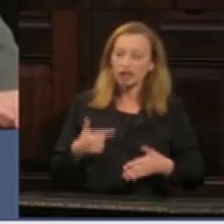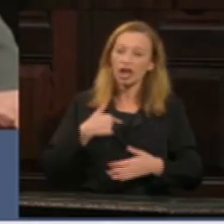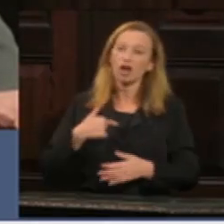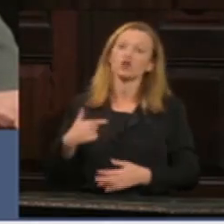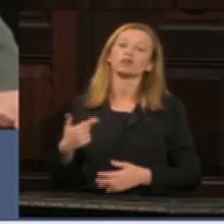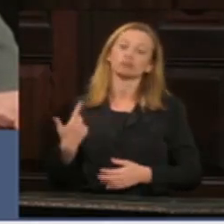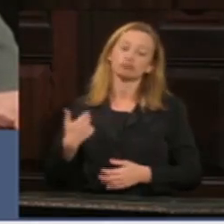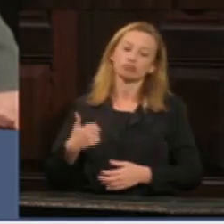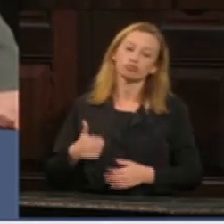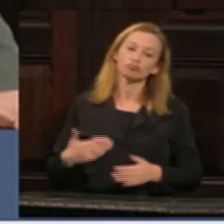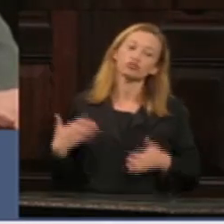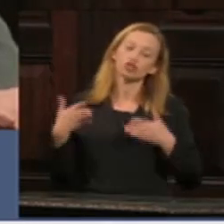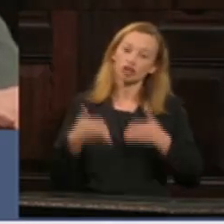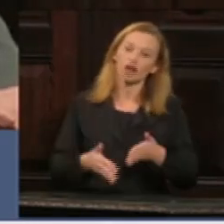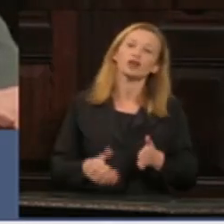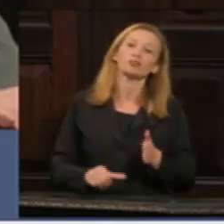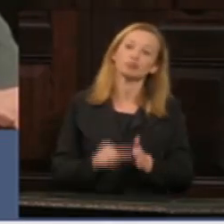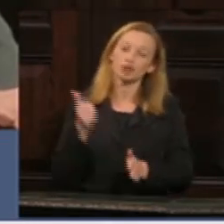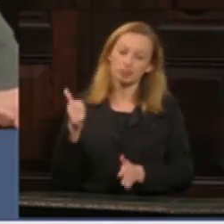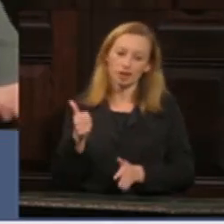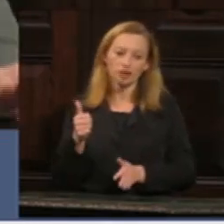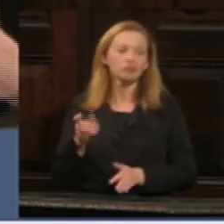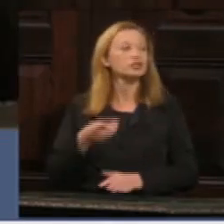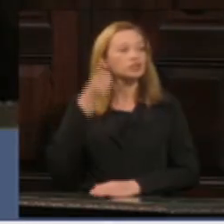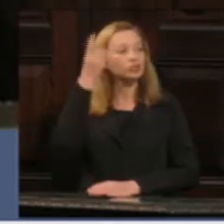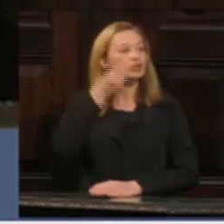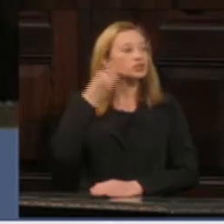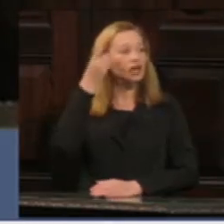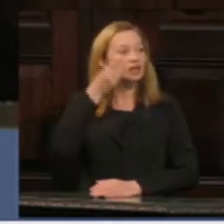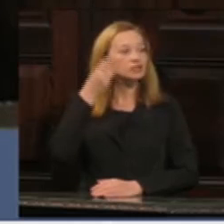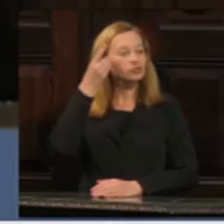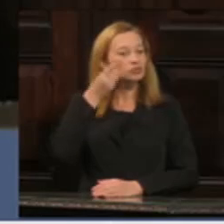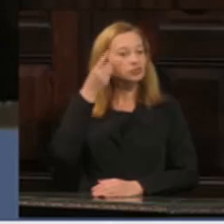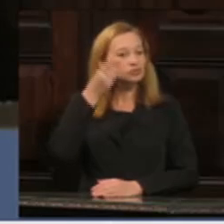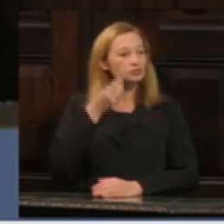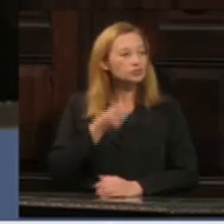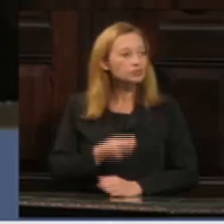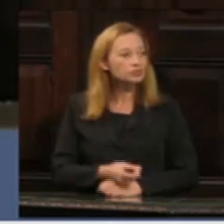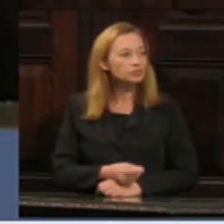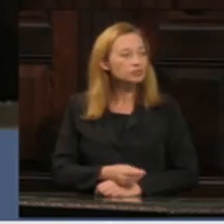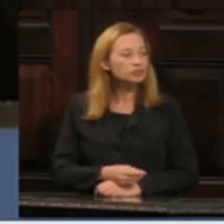primeiro, o deputado